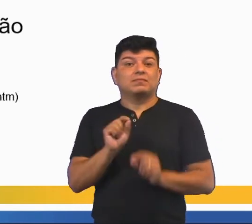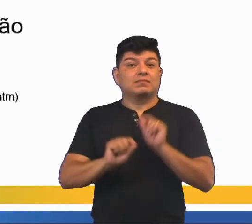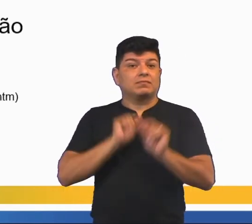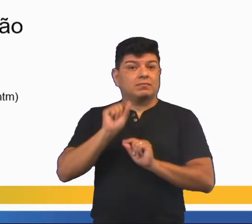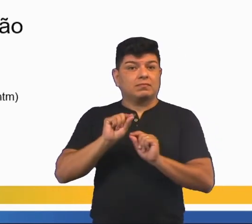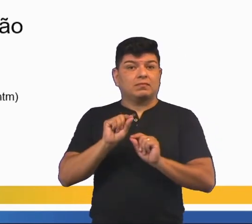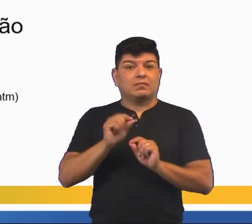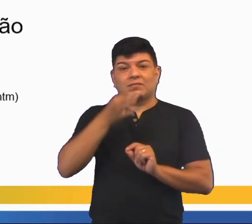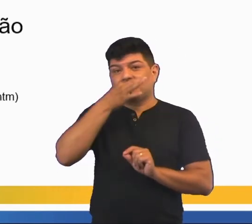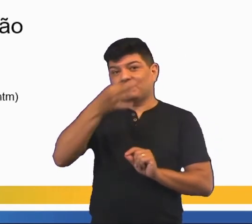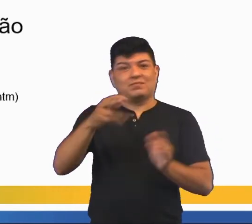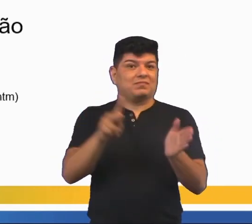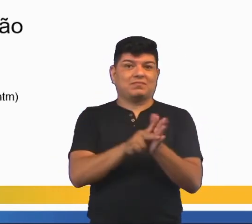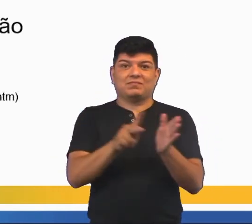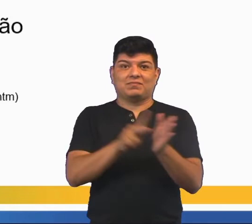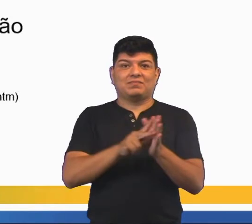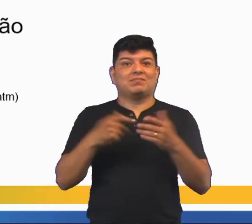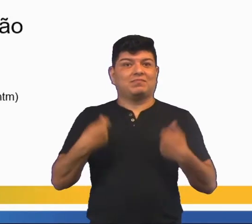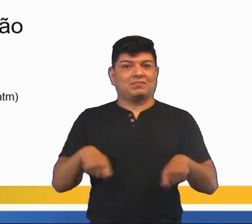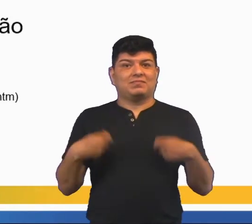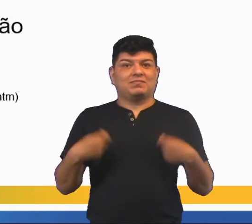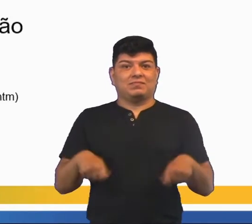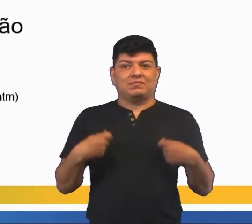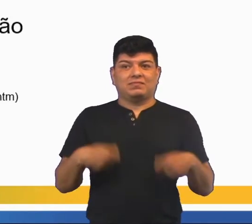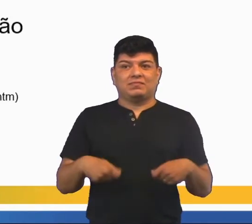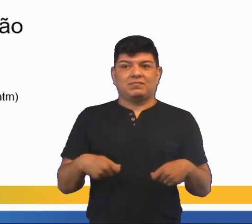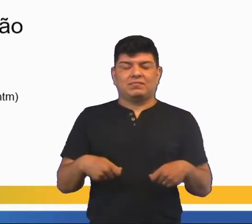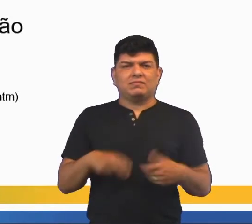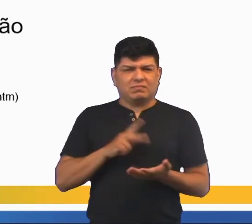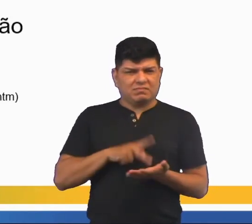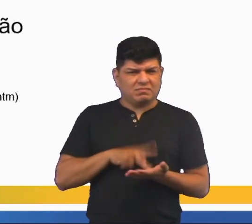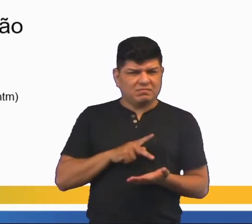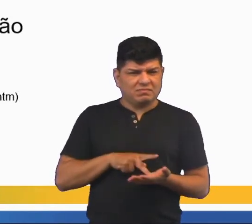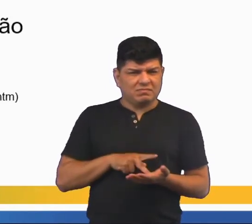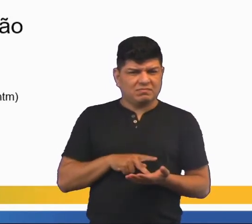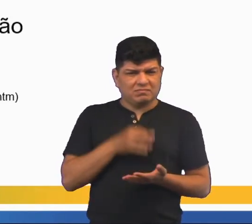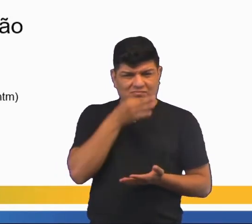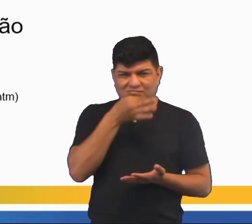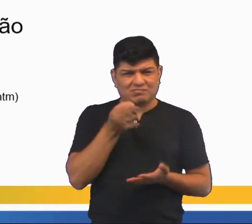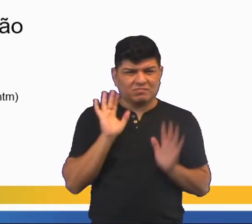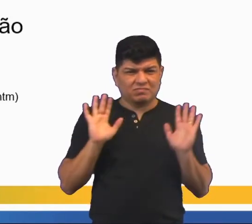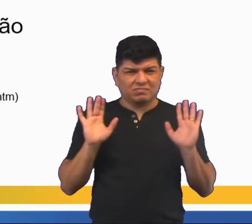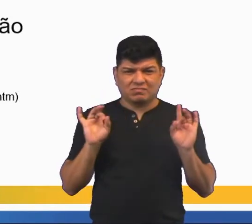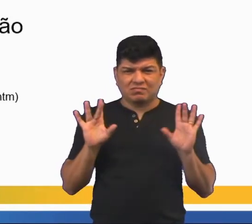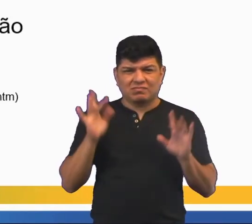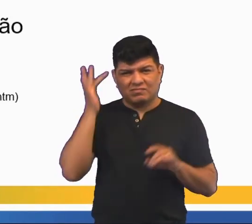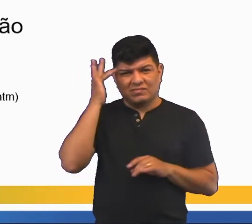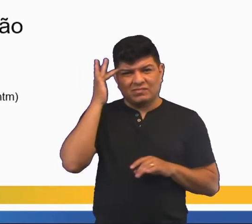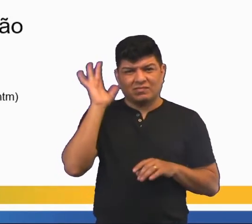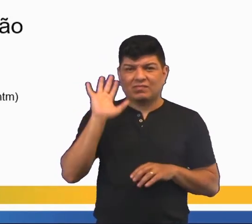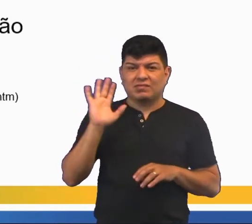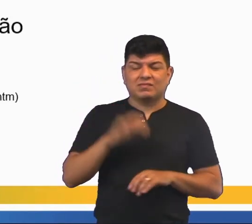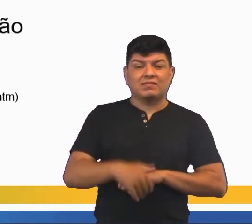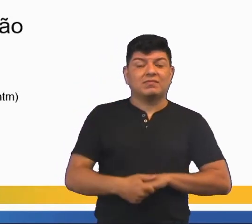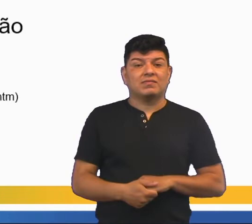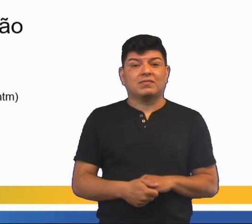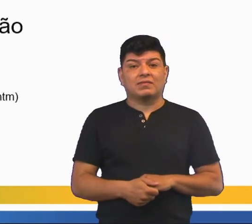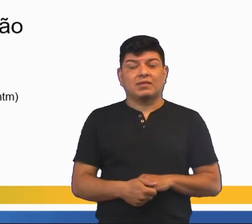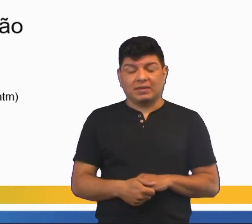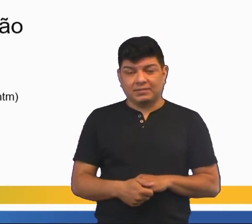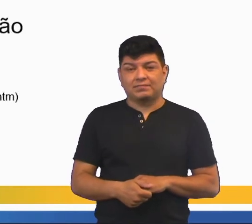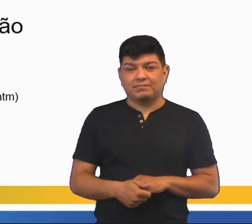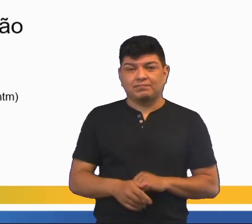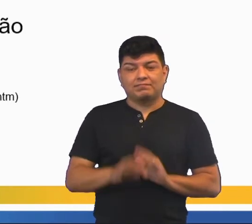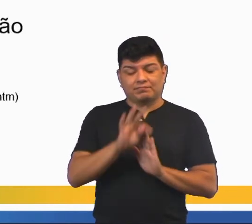quê? Uma opinião dela, era o que ela precisava. Mas será que ela precisava mesmo? É a opinião dela, que ela acha que precisava, né? Então,